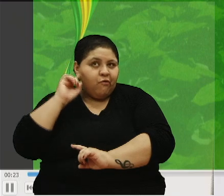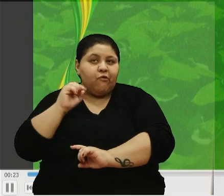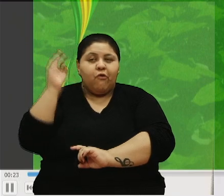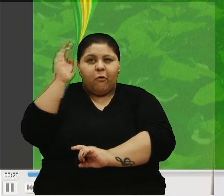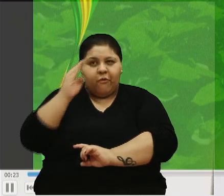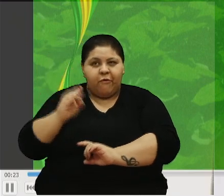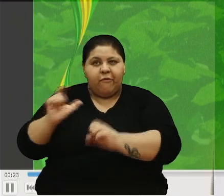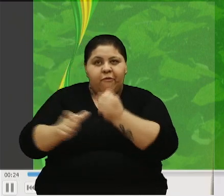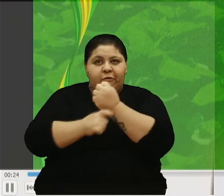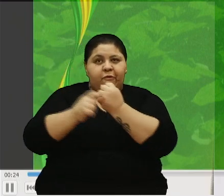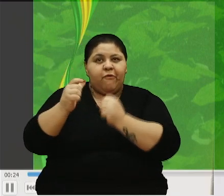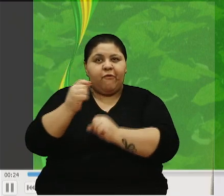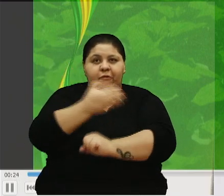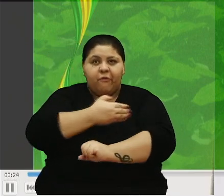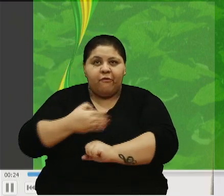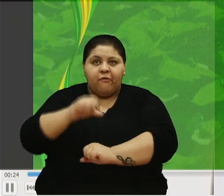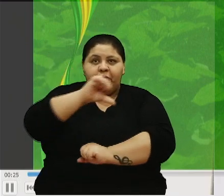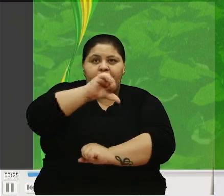Segurança Pública,